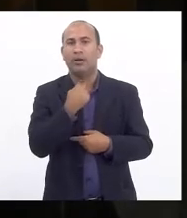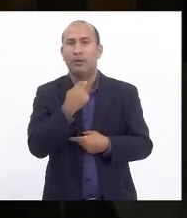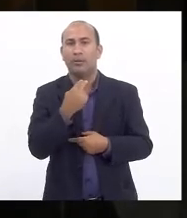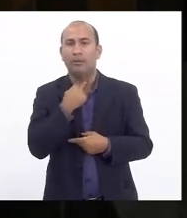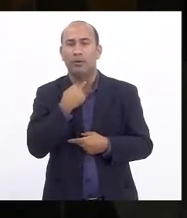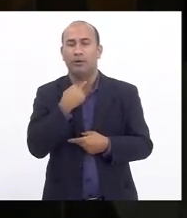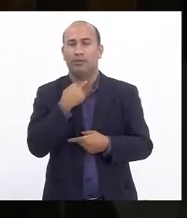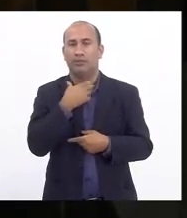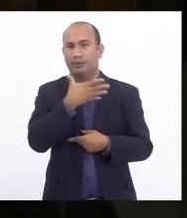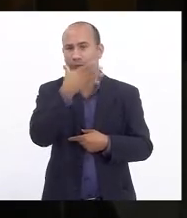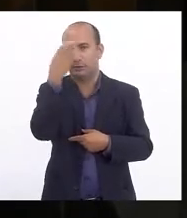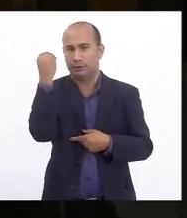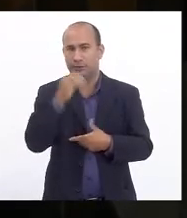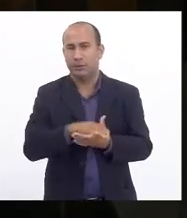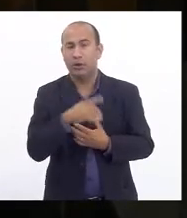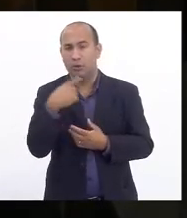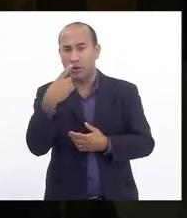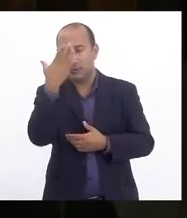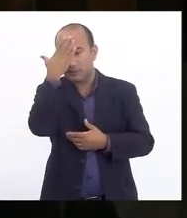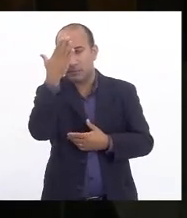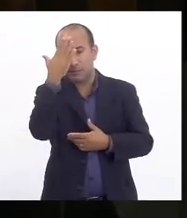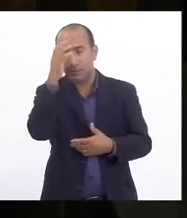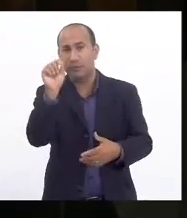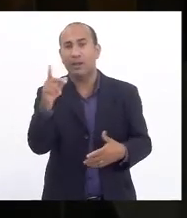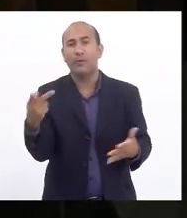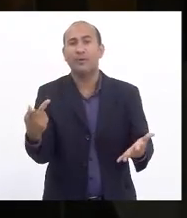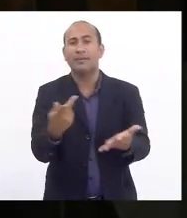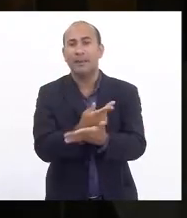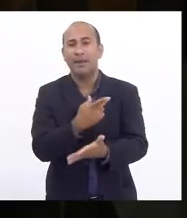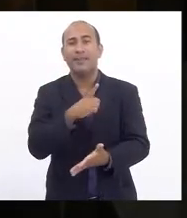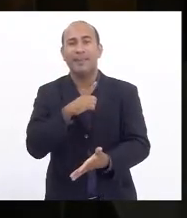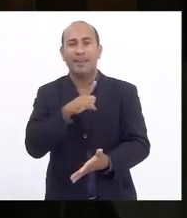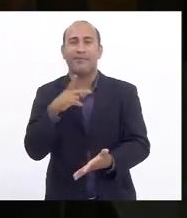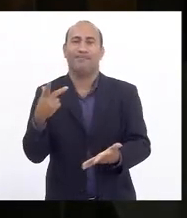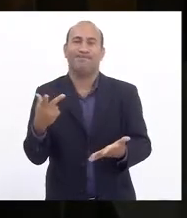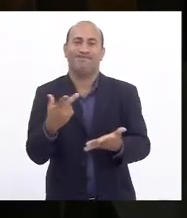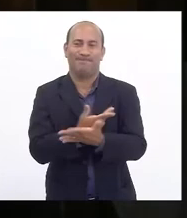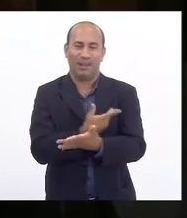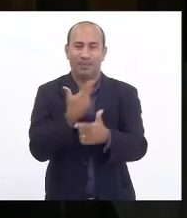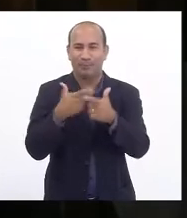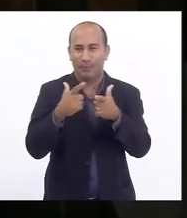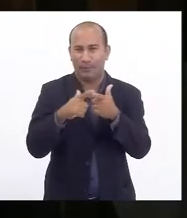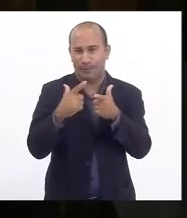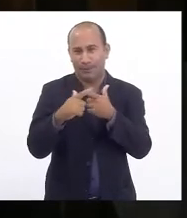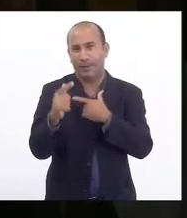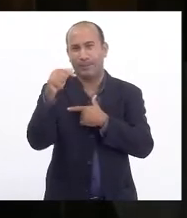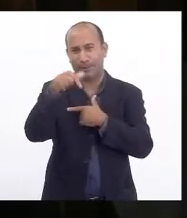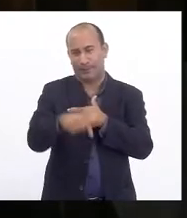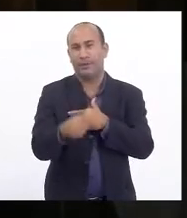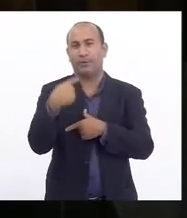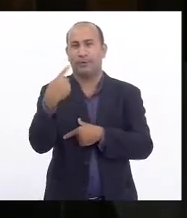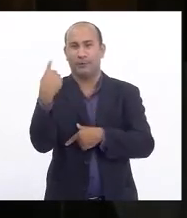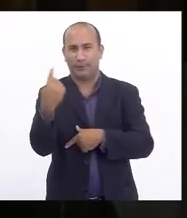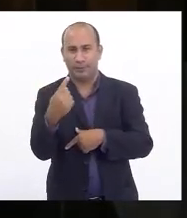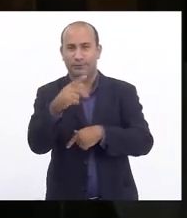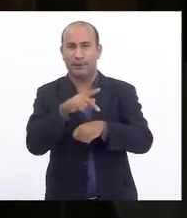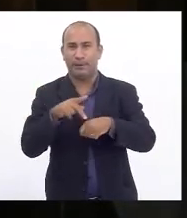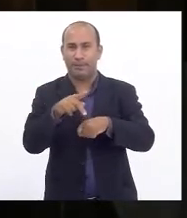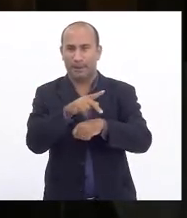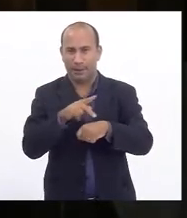pode ser minimizada a gente sabe que aconteceu e tem acontecido uma crise econômica no nosso país